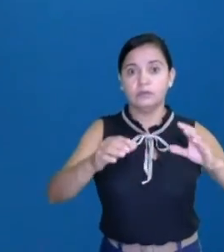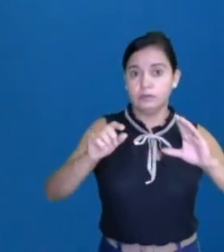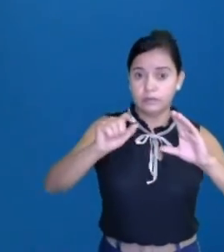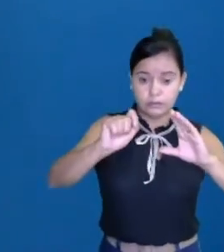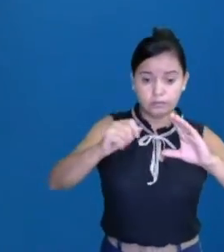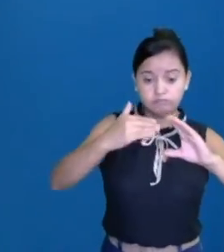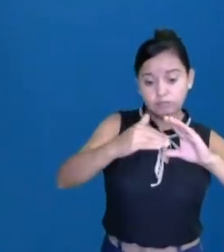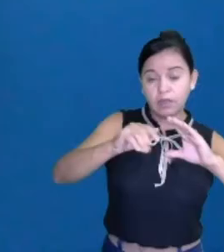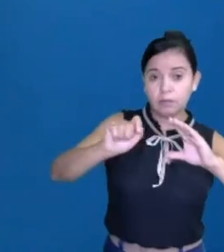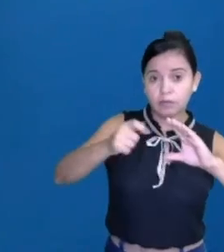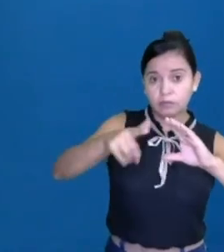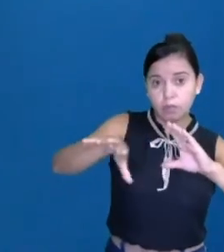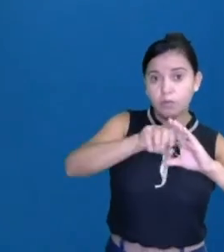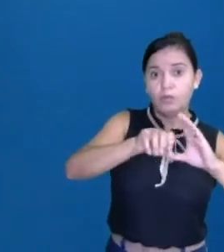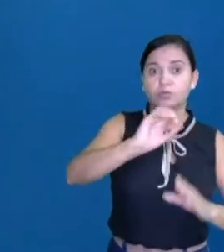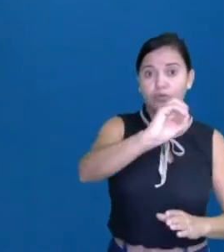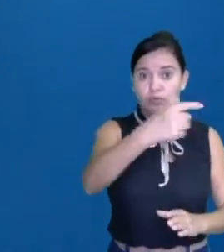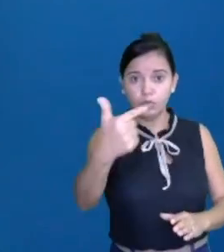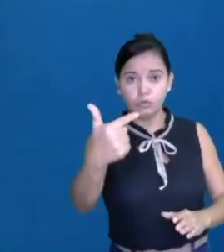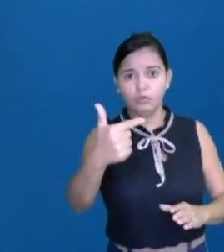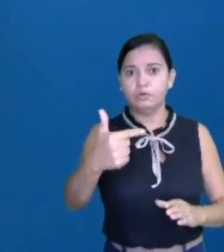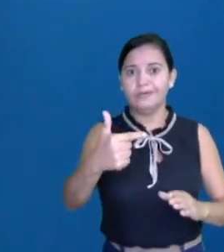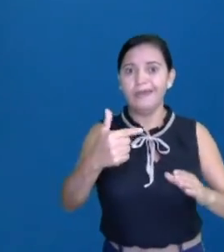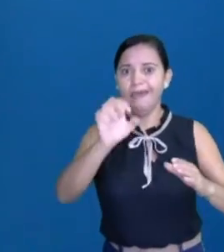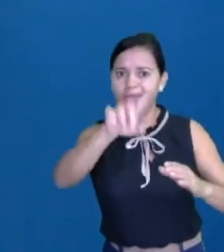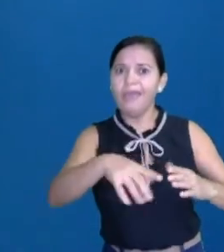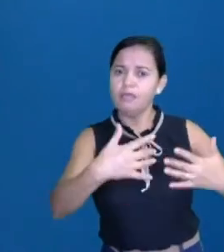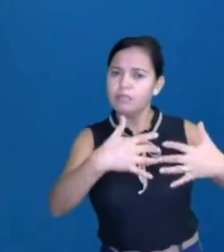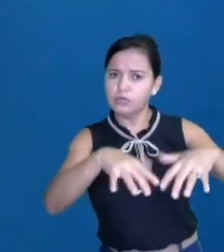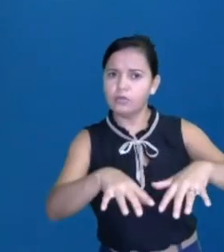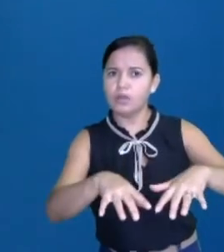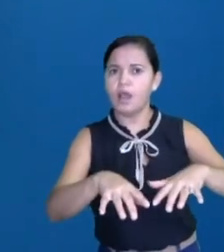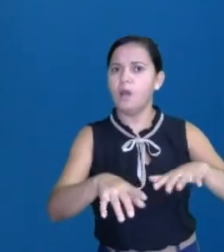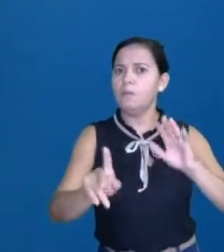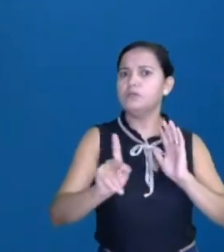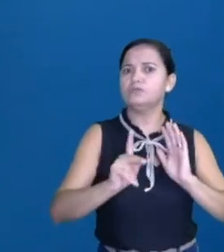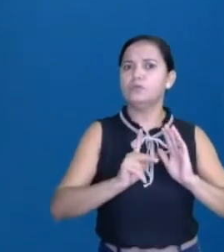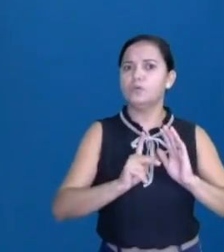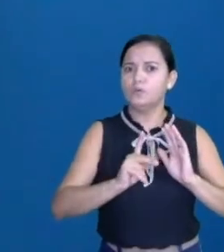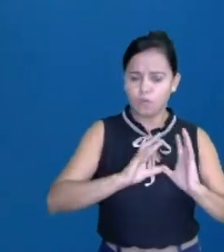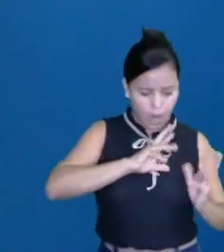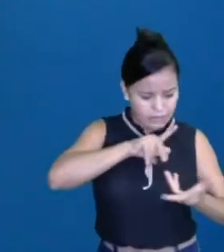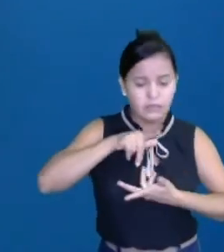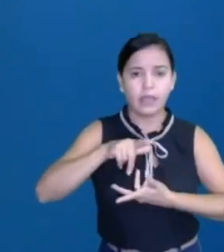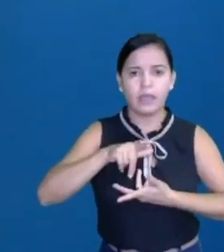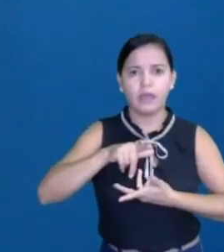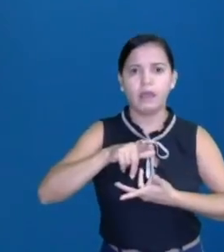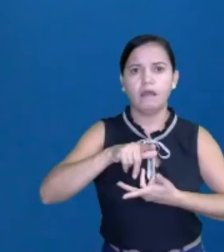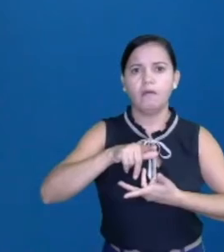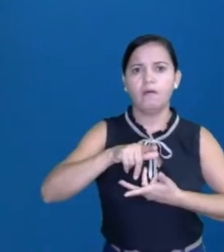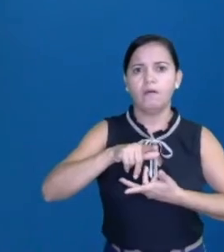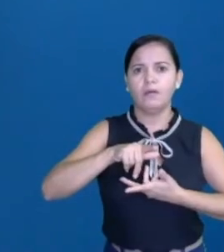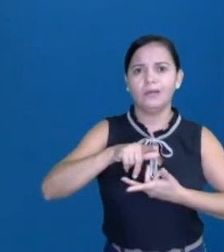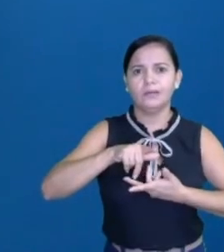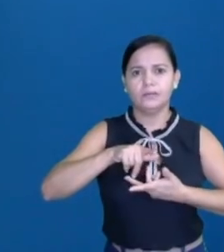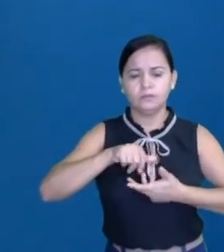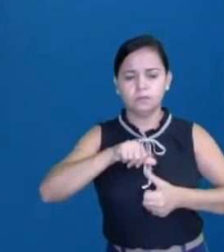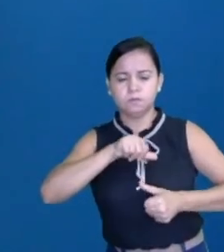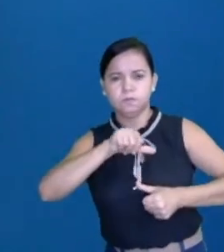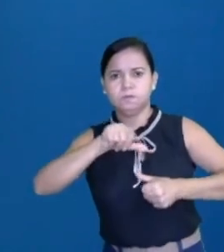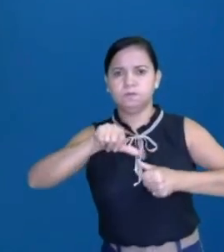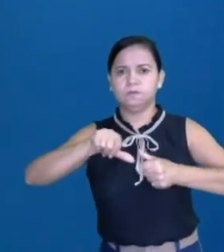em oxigênio, é um processo natural, mas que o próprio planeta continua fazendo com